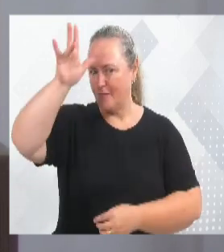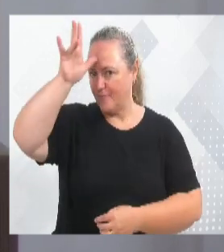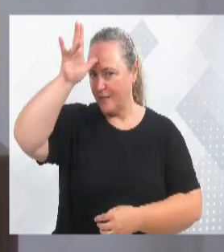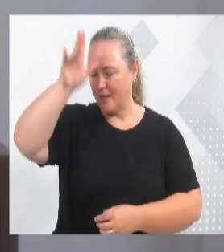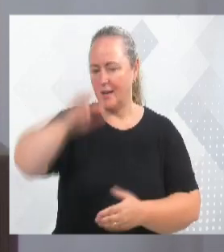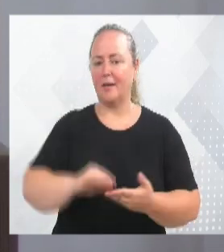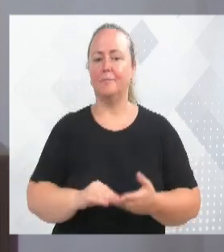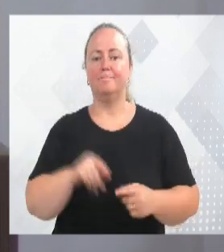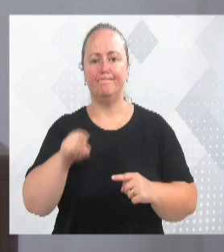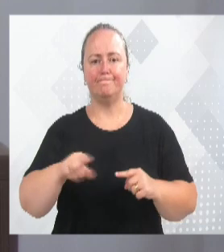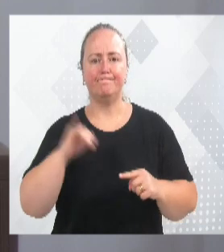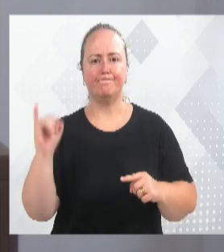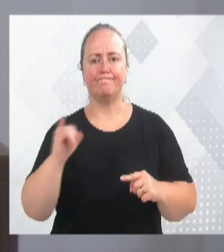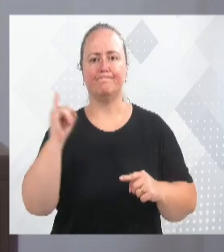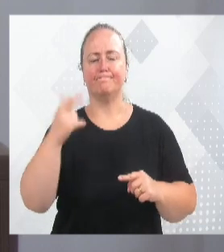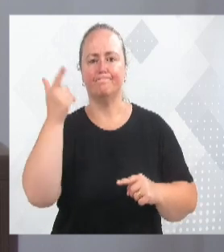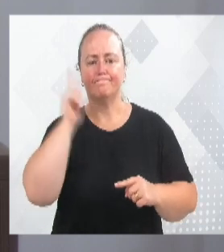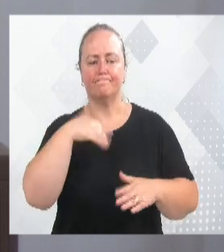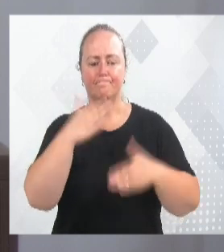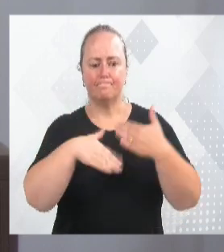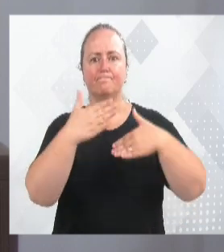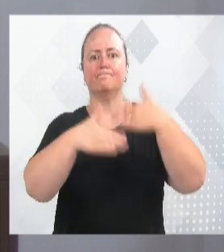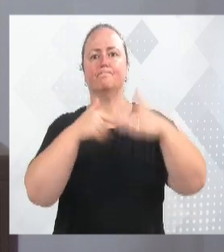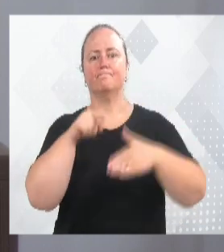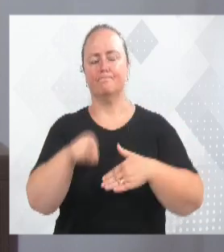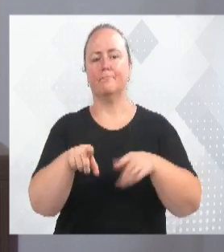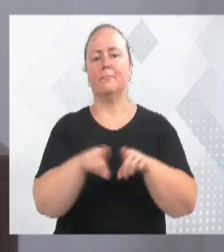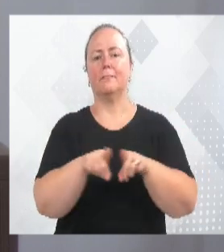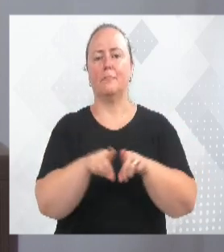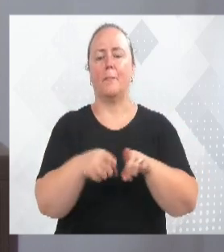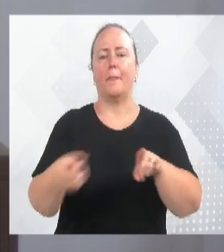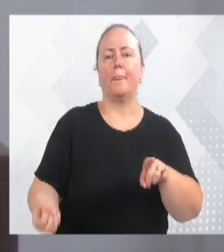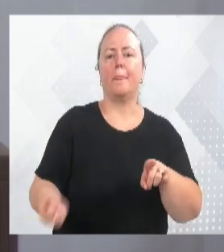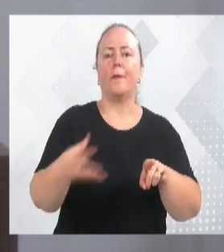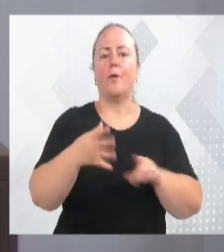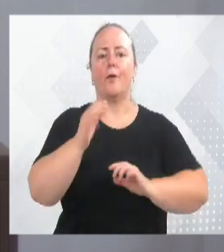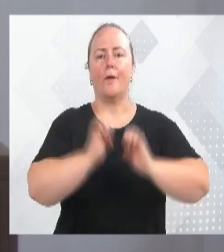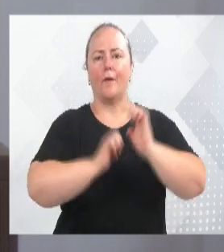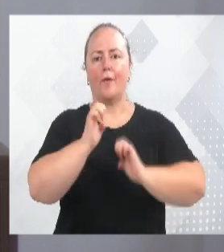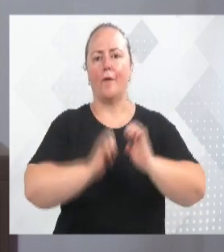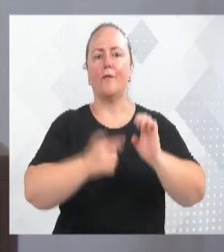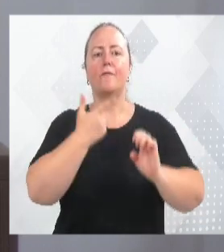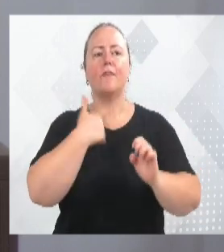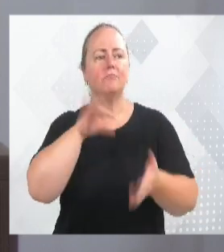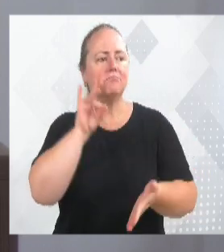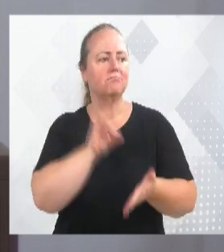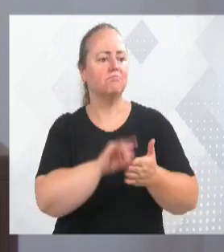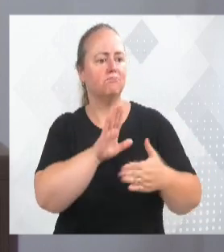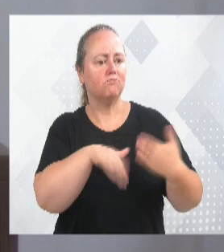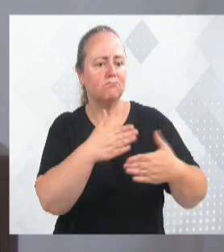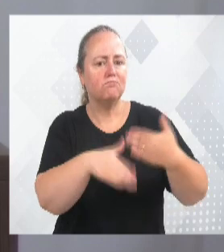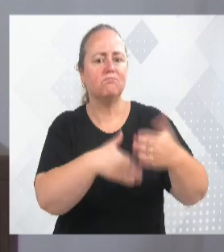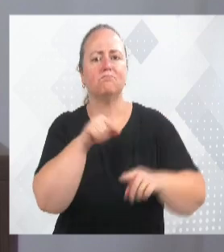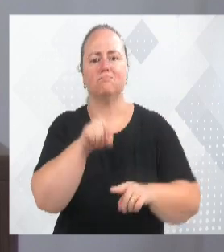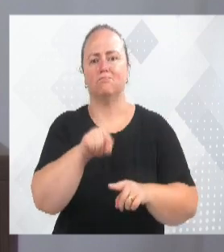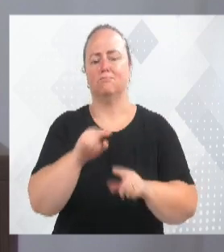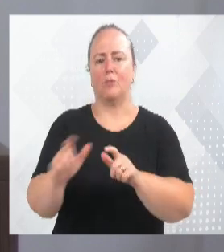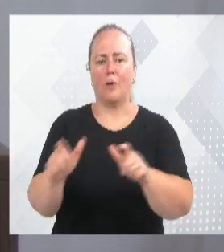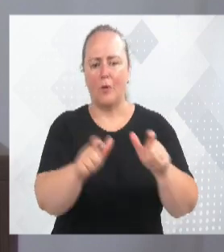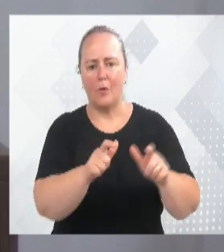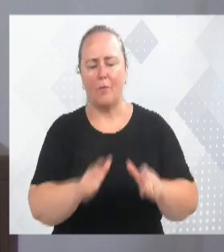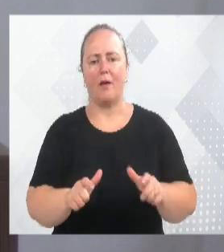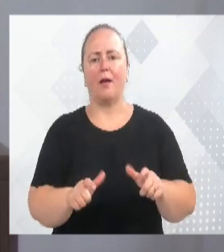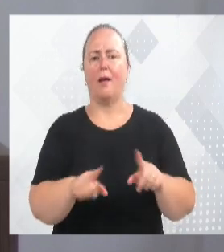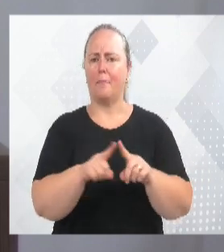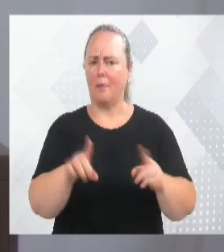isso é muito importante para o desenvolvimento e para novas empresas que queiram fazer algo, mas